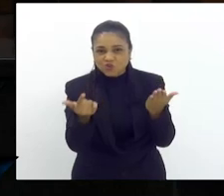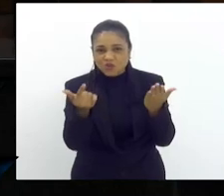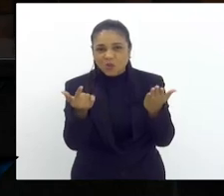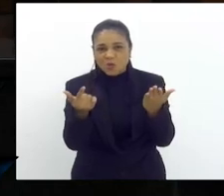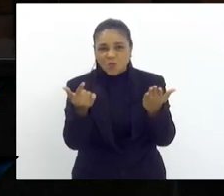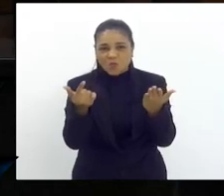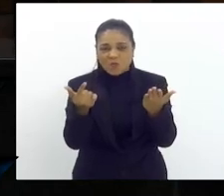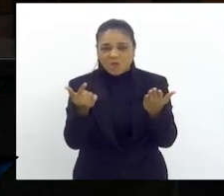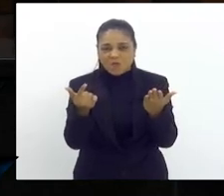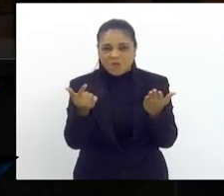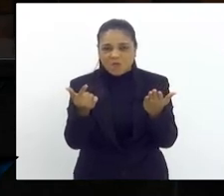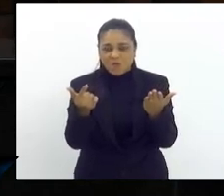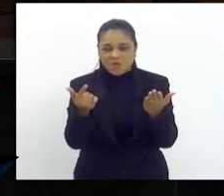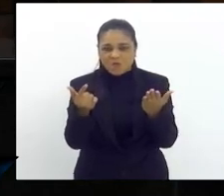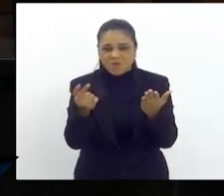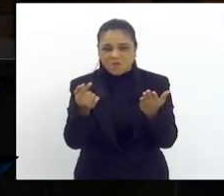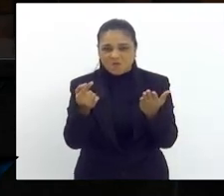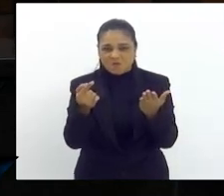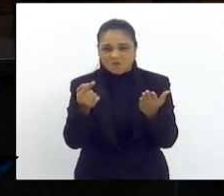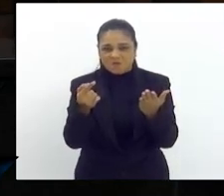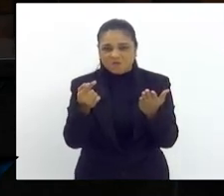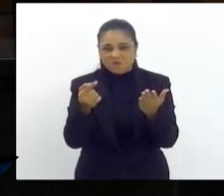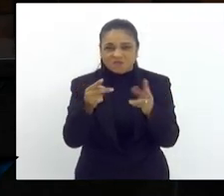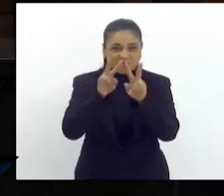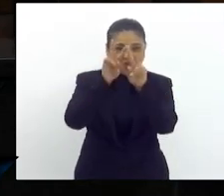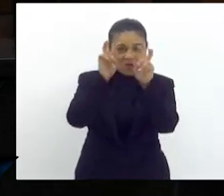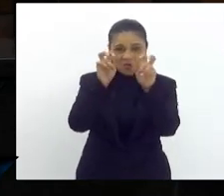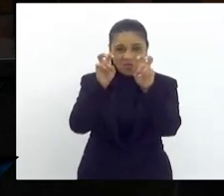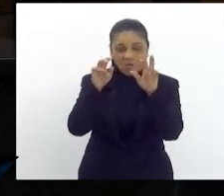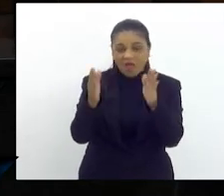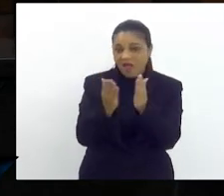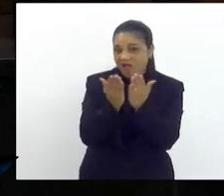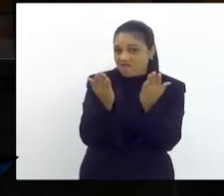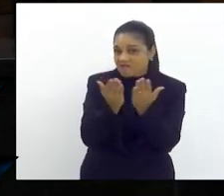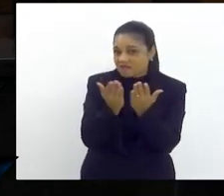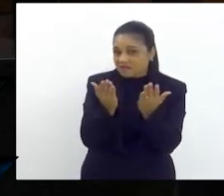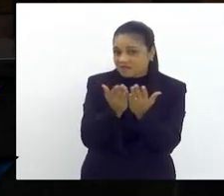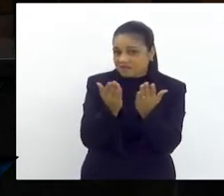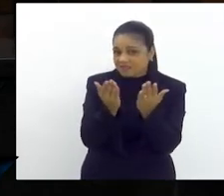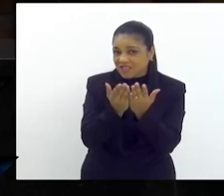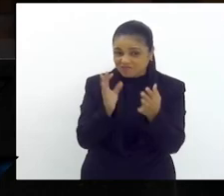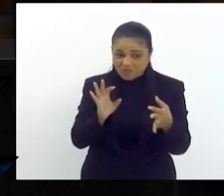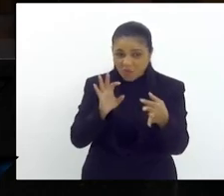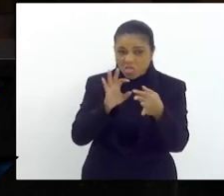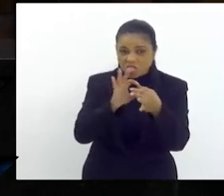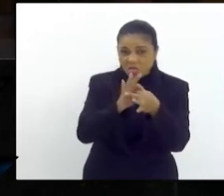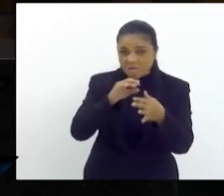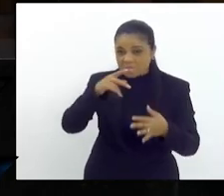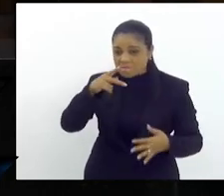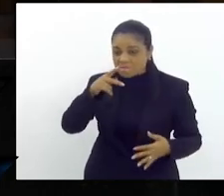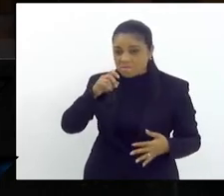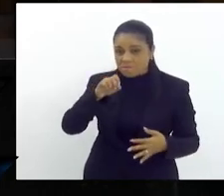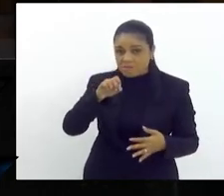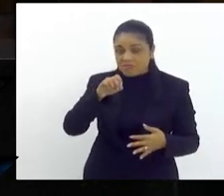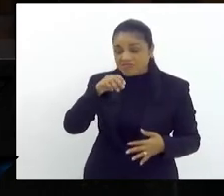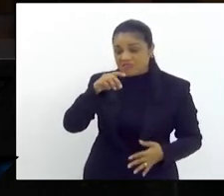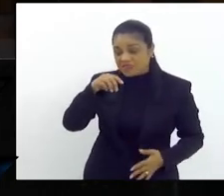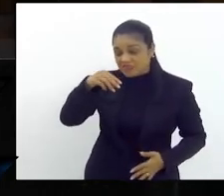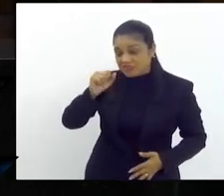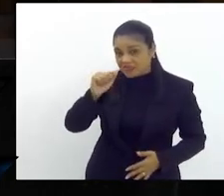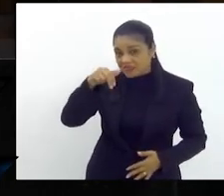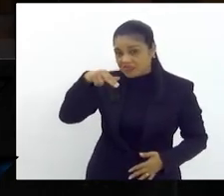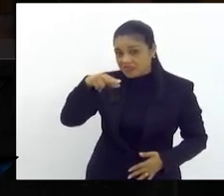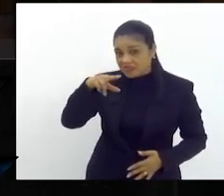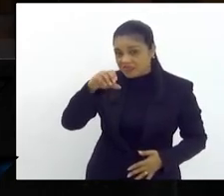Imprensa atribuindo aos evangélicos na copentecostalismo traficantes